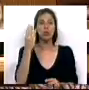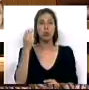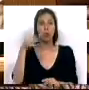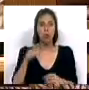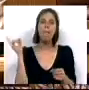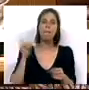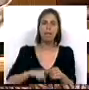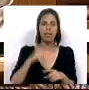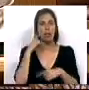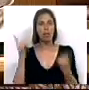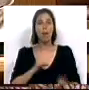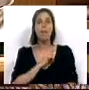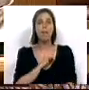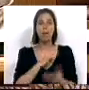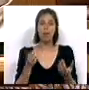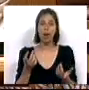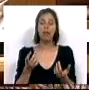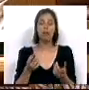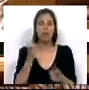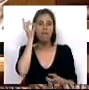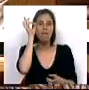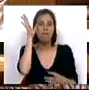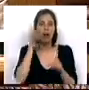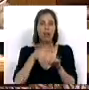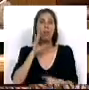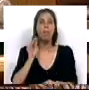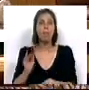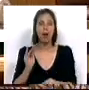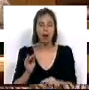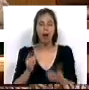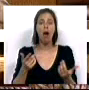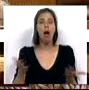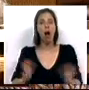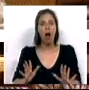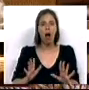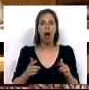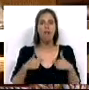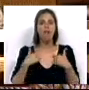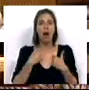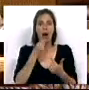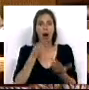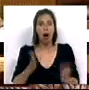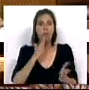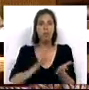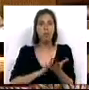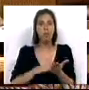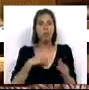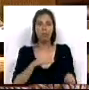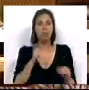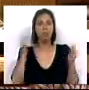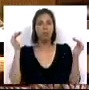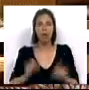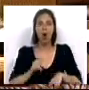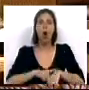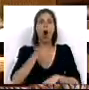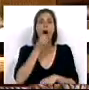e parcerias público-privadas e fraudes bancárias, deixaram de tomar refeições em restaurantes à